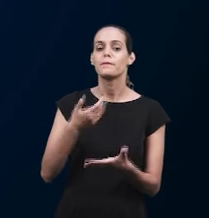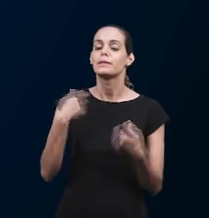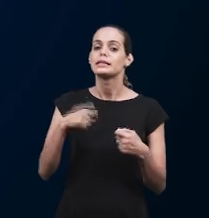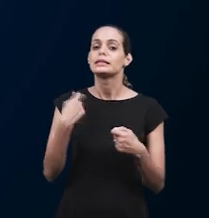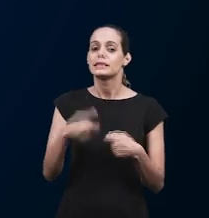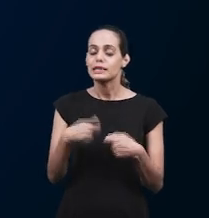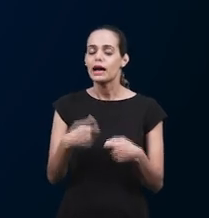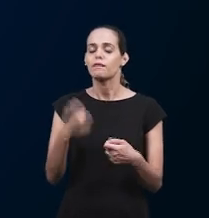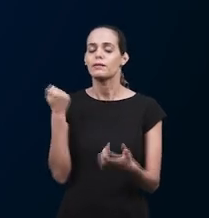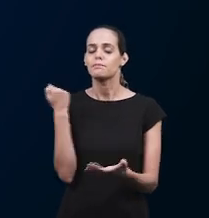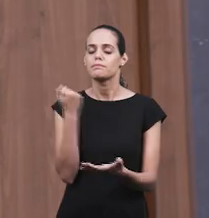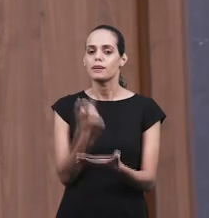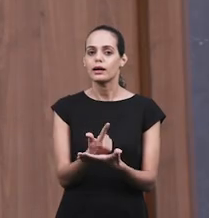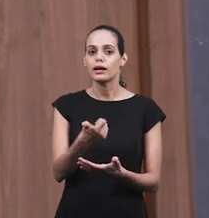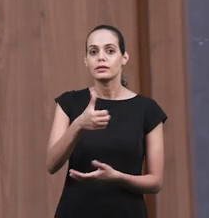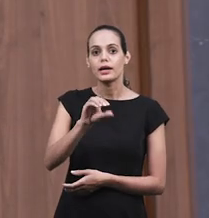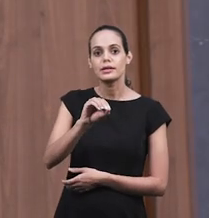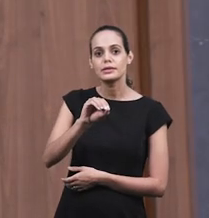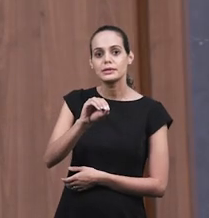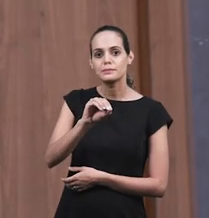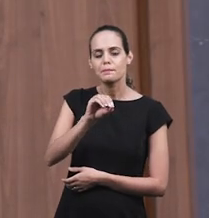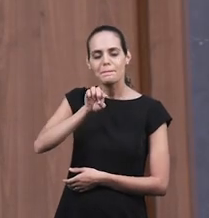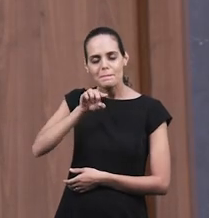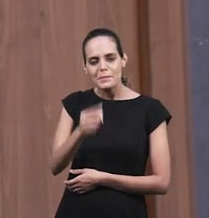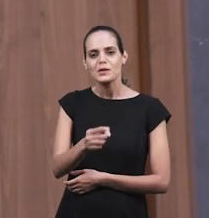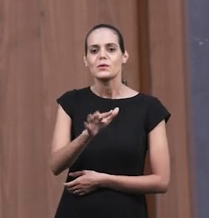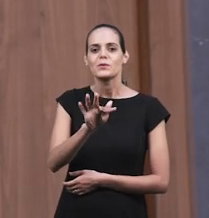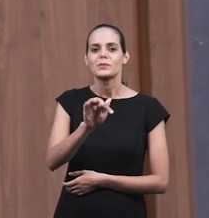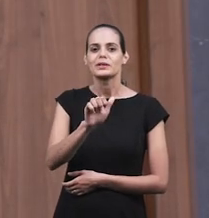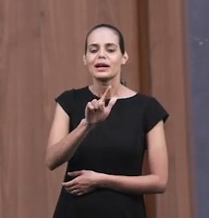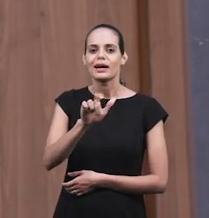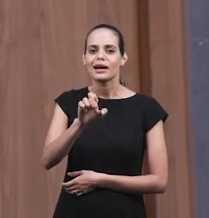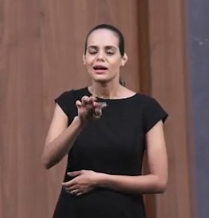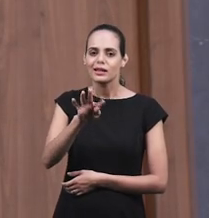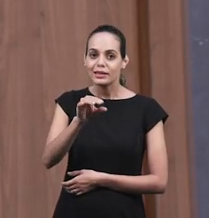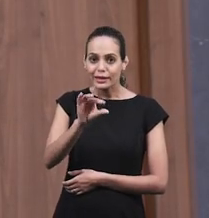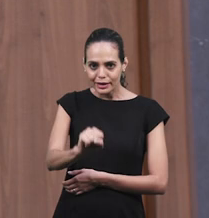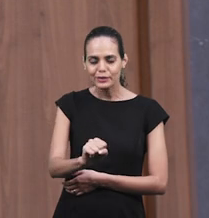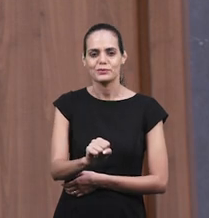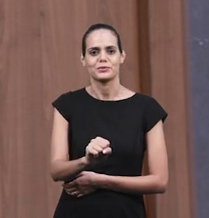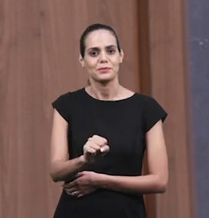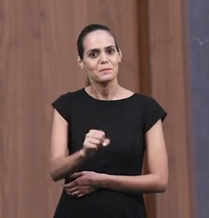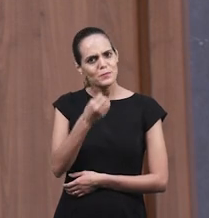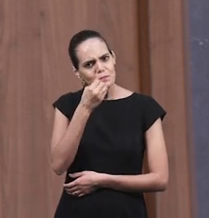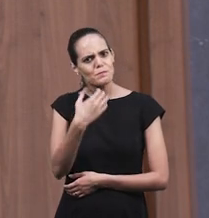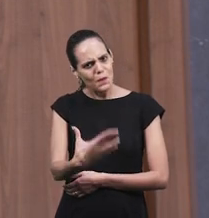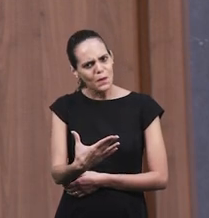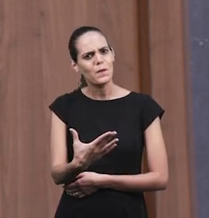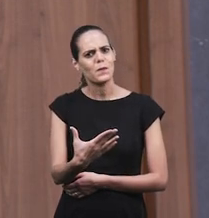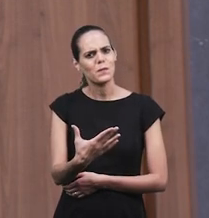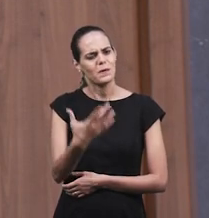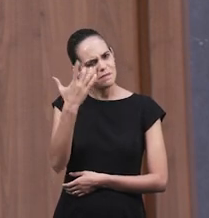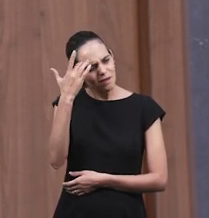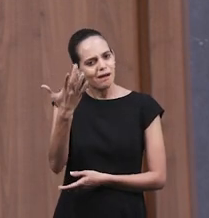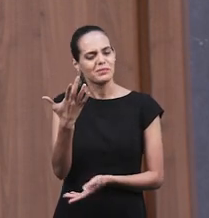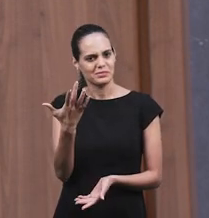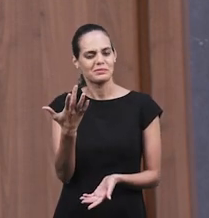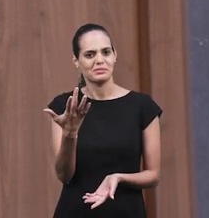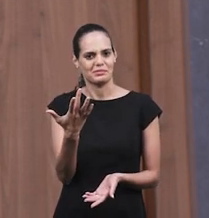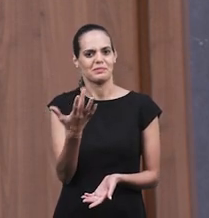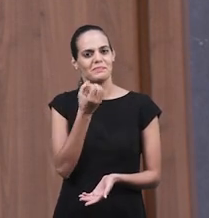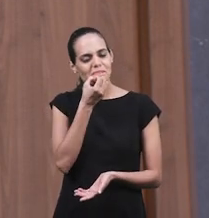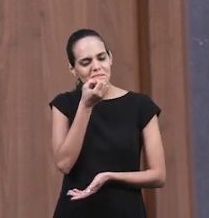10.000 talentos. Pronto, Samuel. Viu como foi fácil a resposta? O José Samuel respondeu muito bem